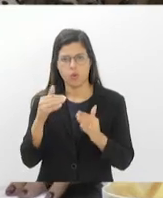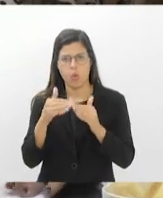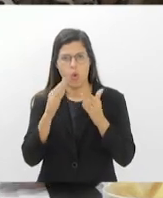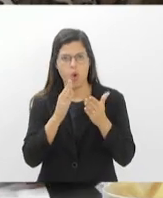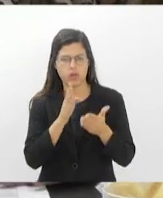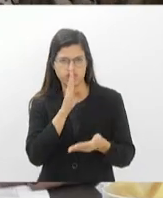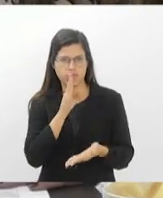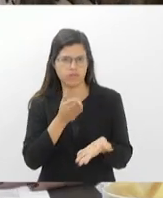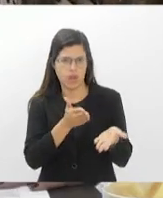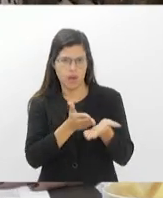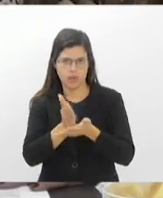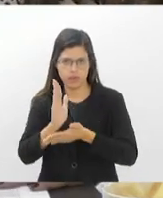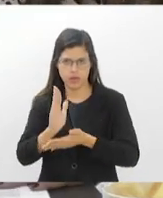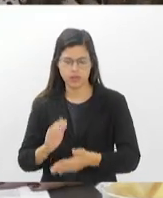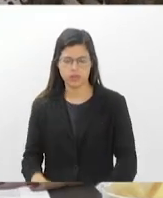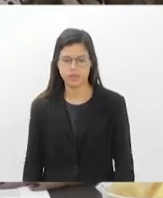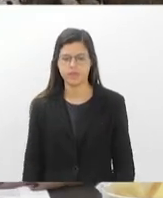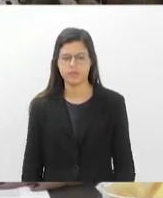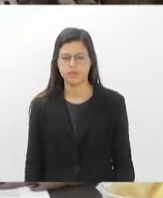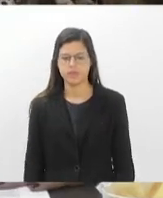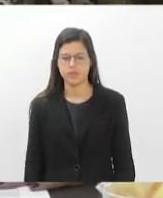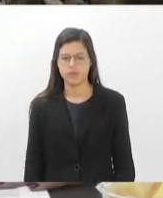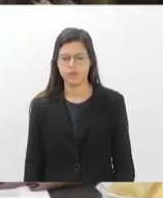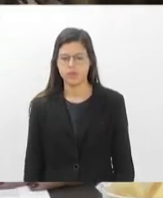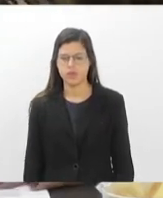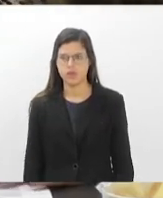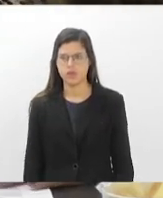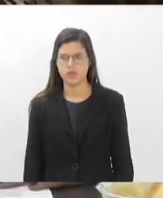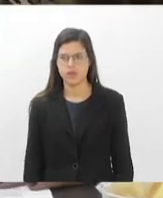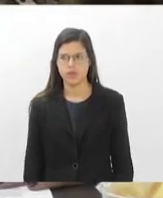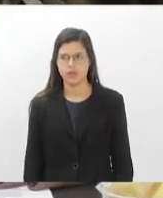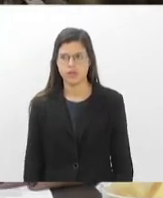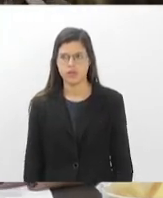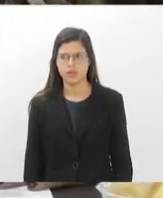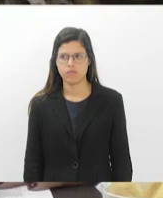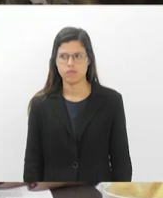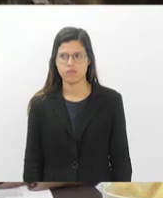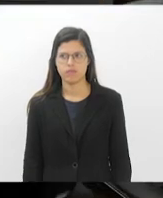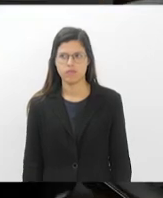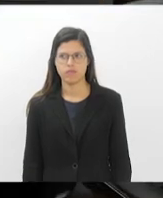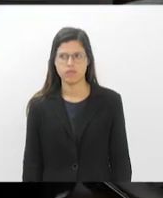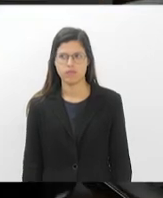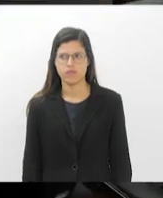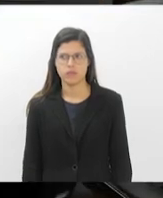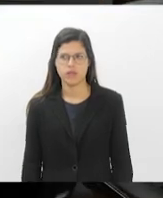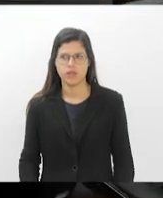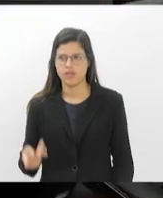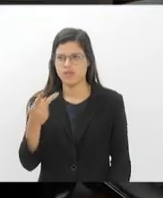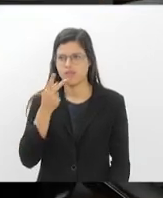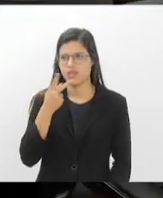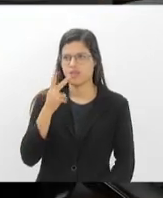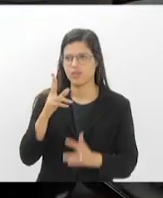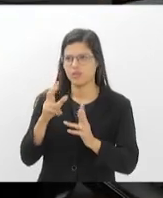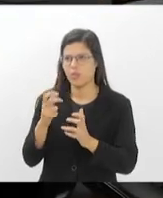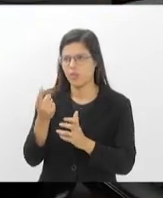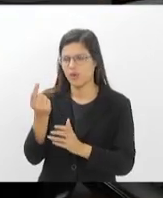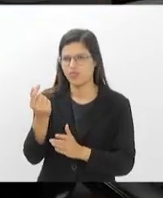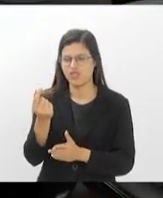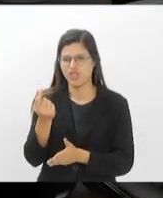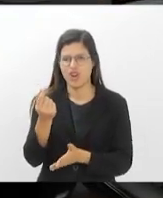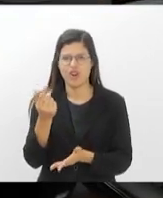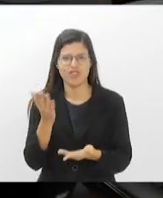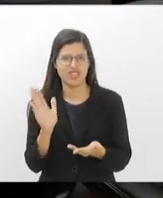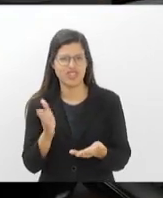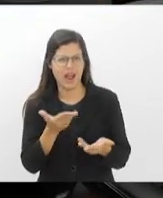como estão. Aprovado. A gente vai dispor sobre um dinheiro que acabou, pô. Já era, né? Esse perder objeto é